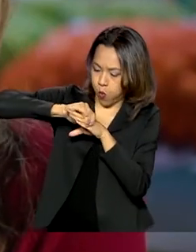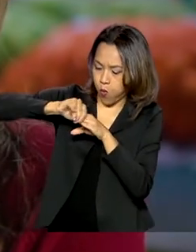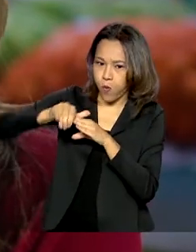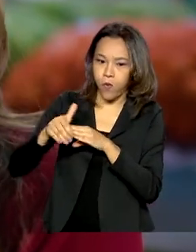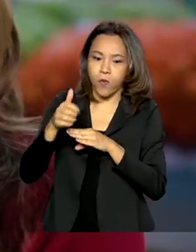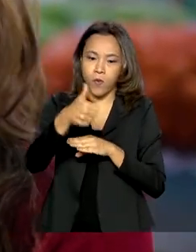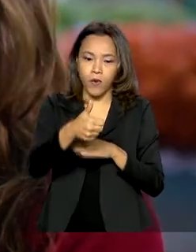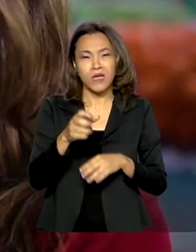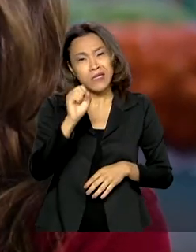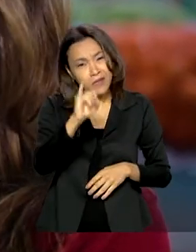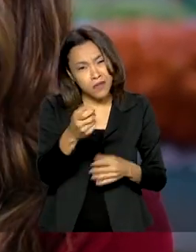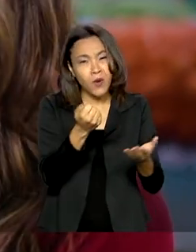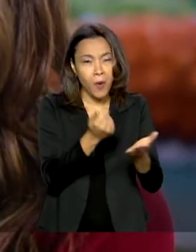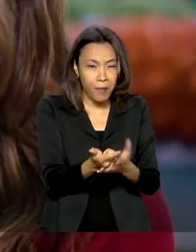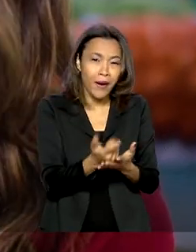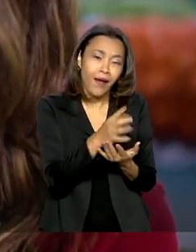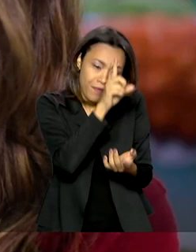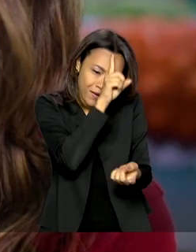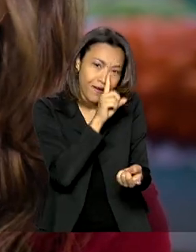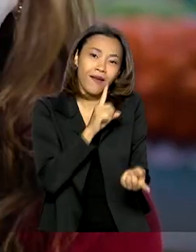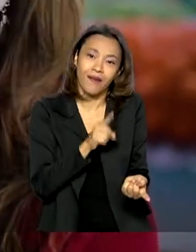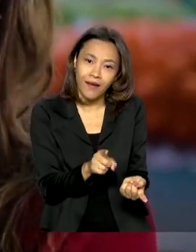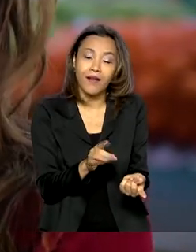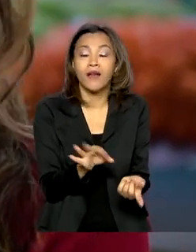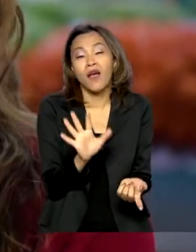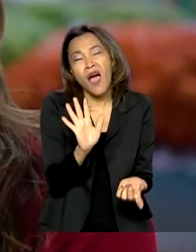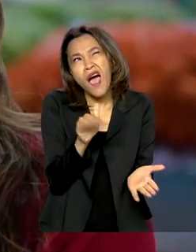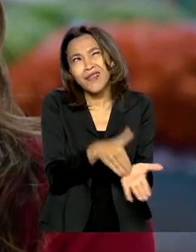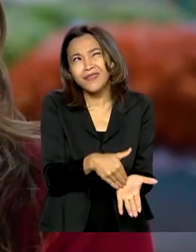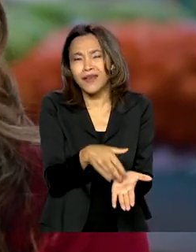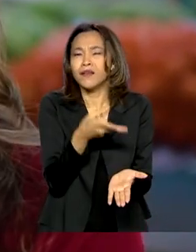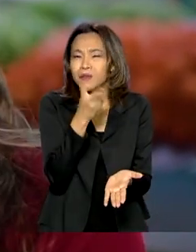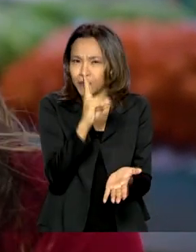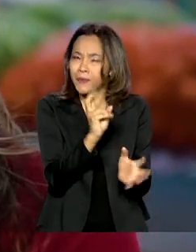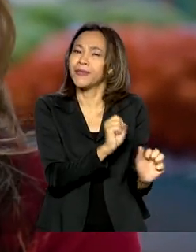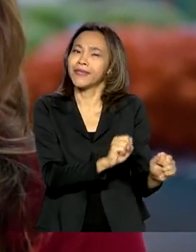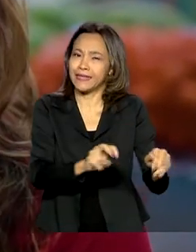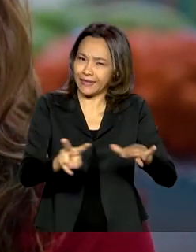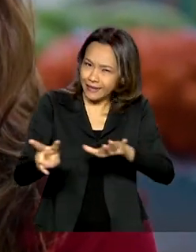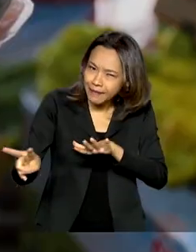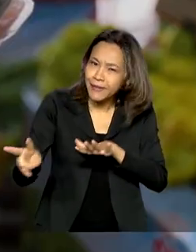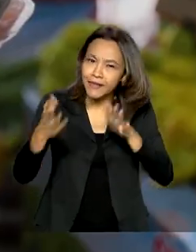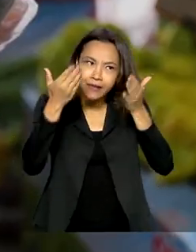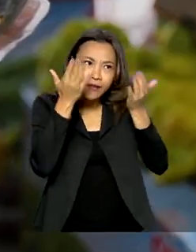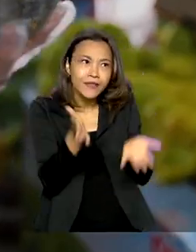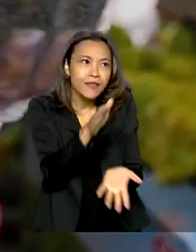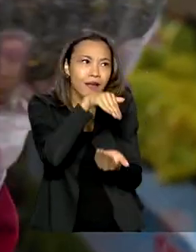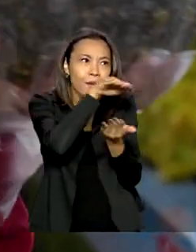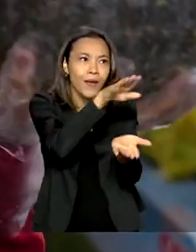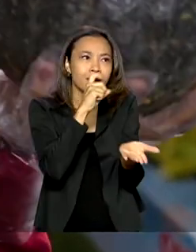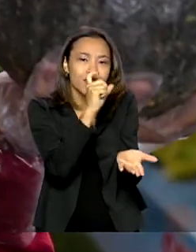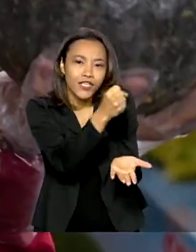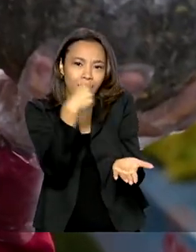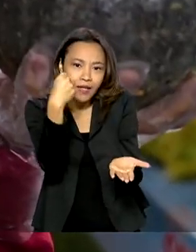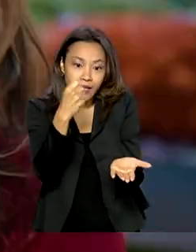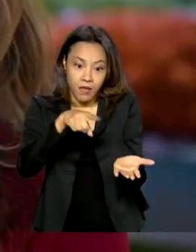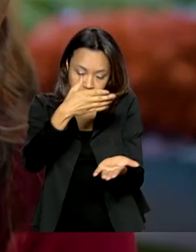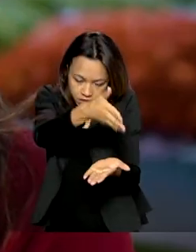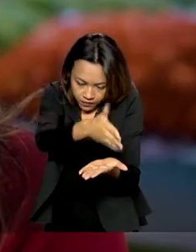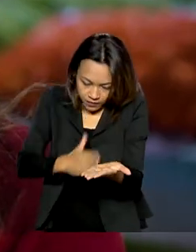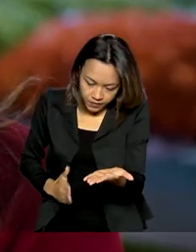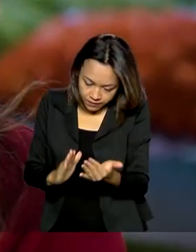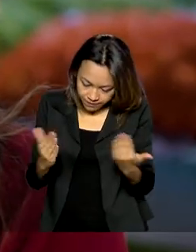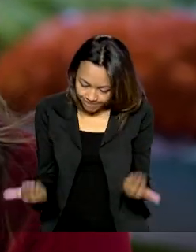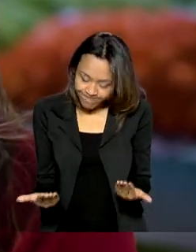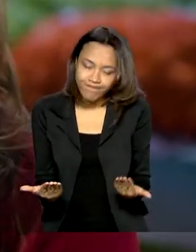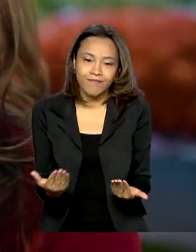Se comprar a madura, ela pode durar até 2 semanas na refrigeração. Agora, uma vez partida, ela